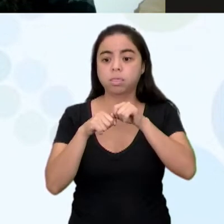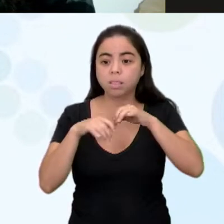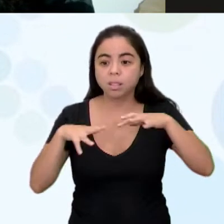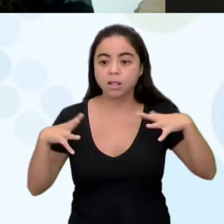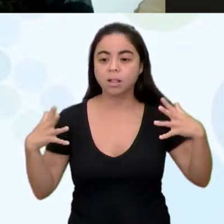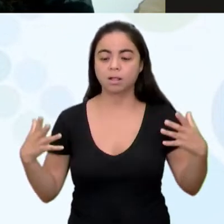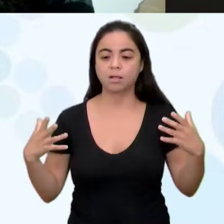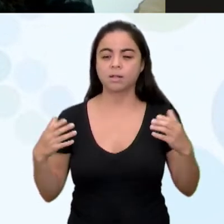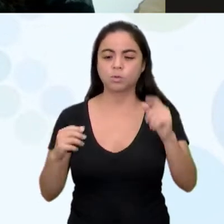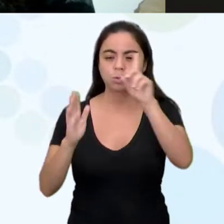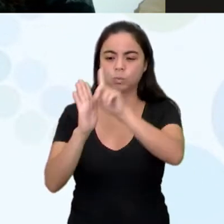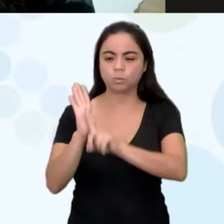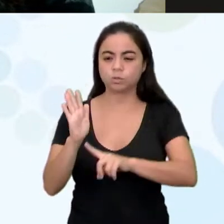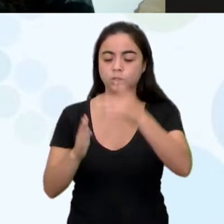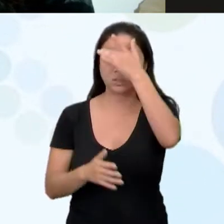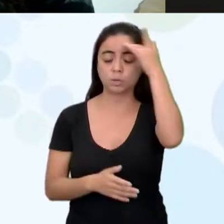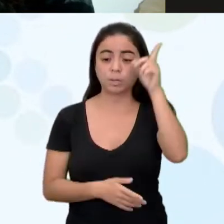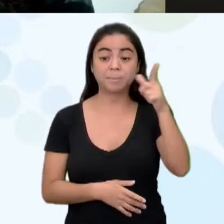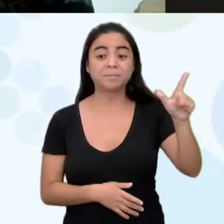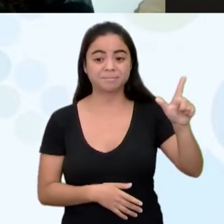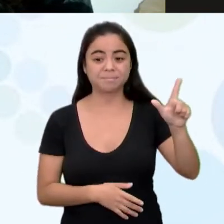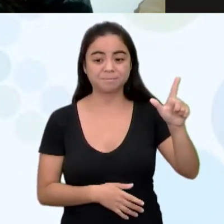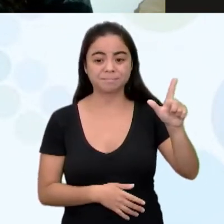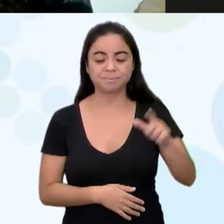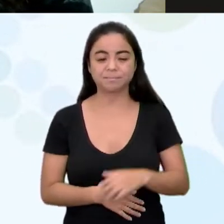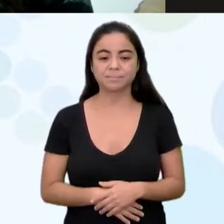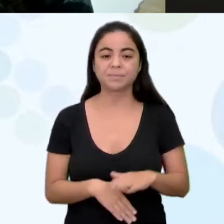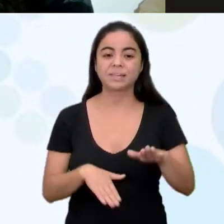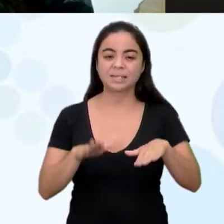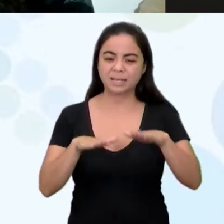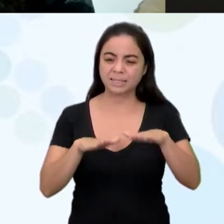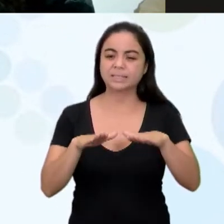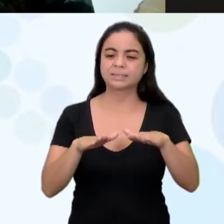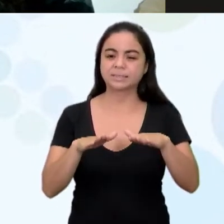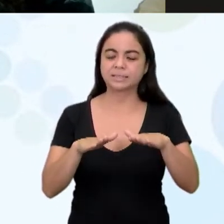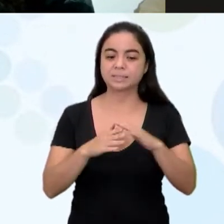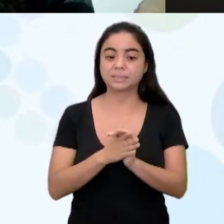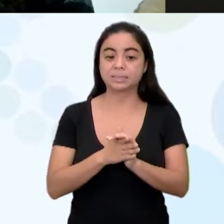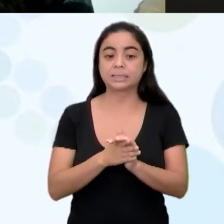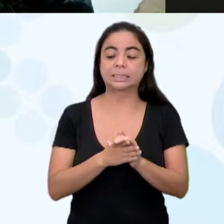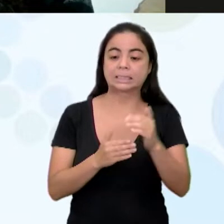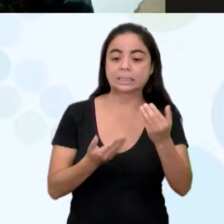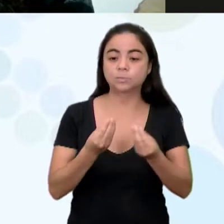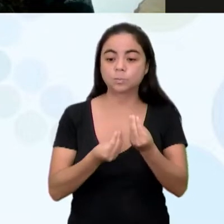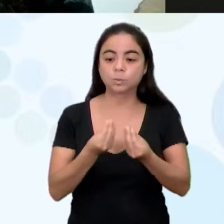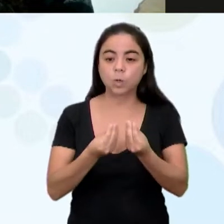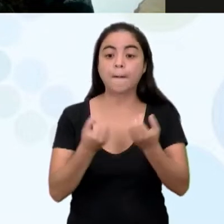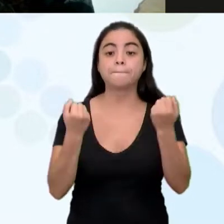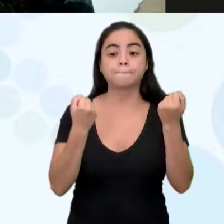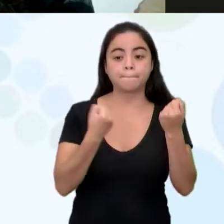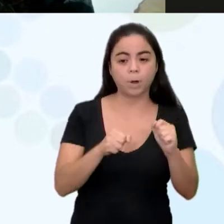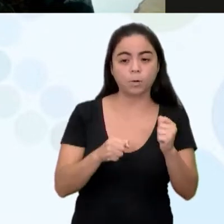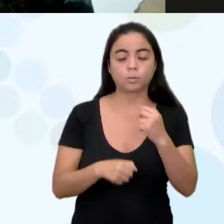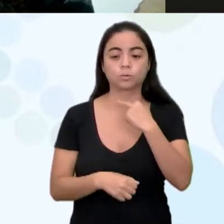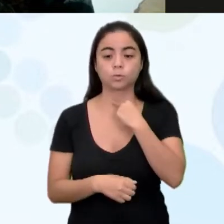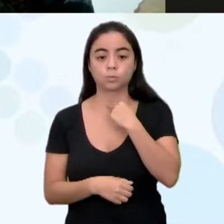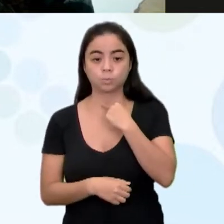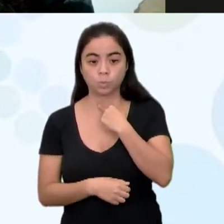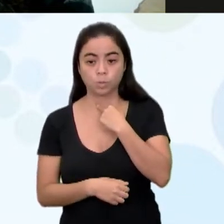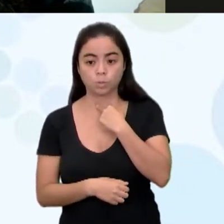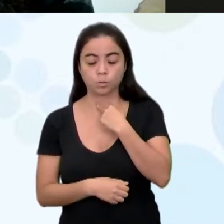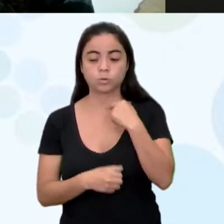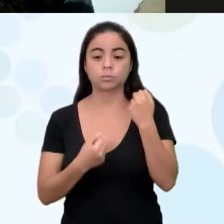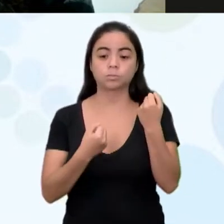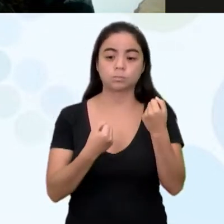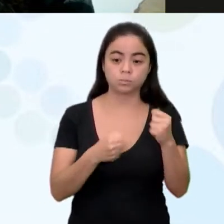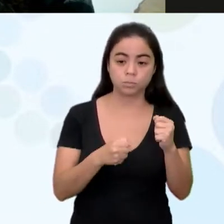do direito do outro. Então, vira esse jogo que você estava falando, né? Entre o que se pode, o que não pode, o que se permite, o que não se